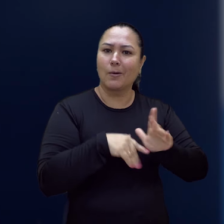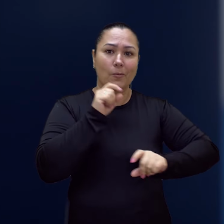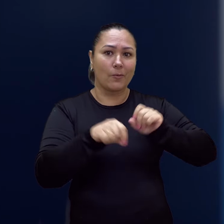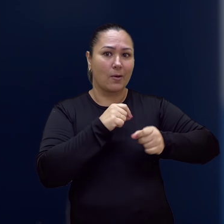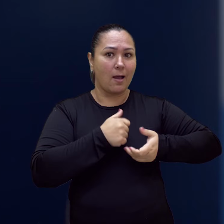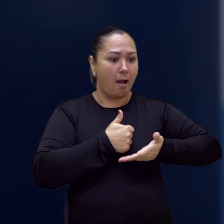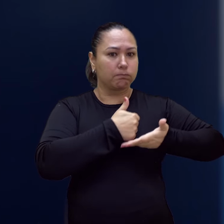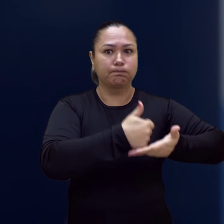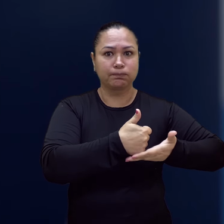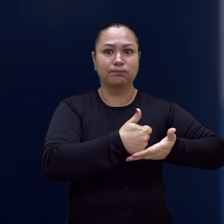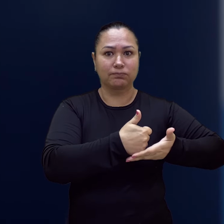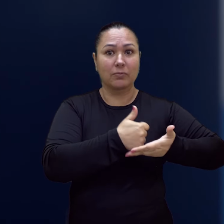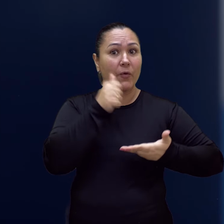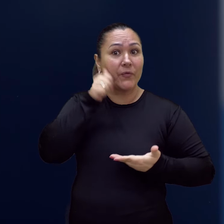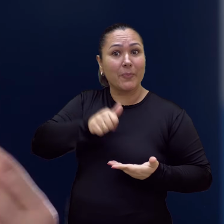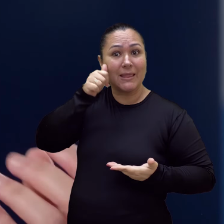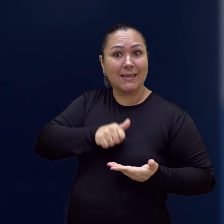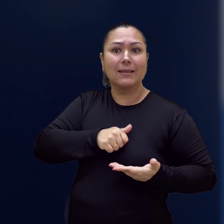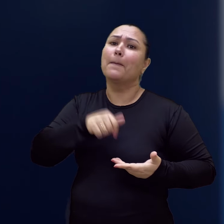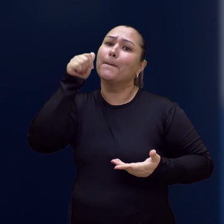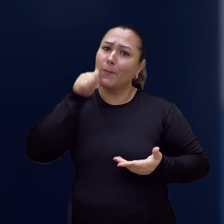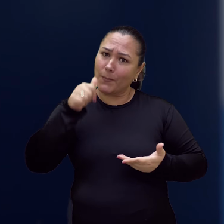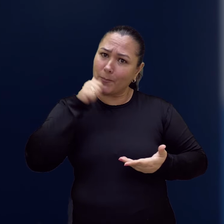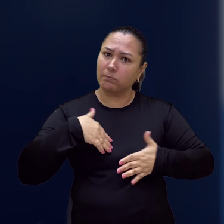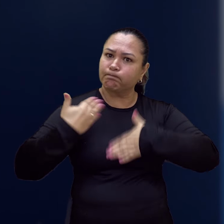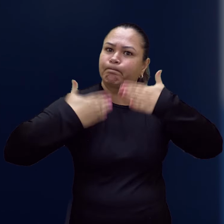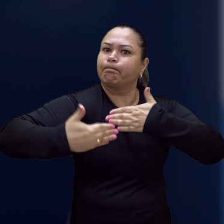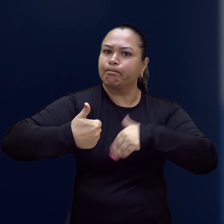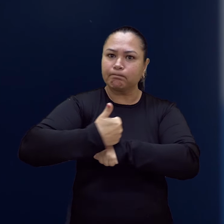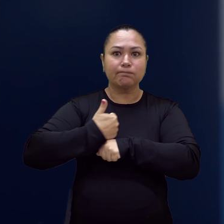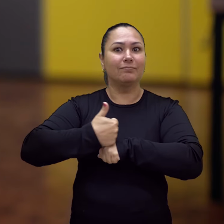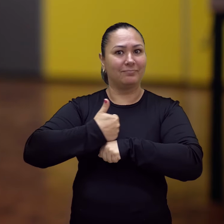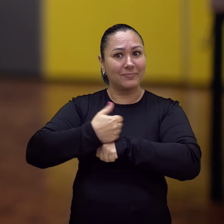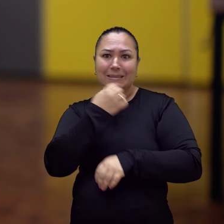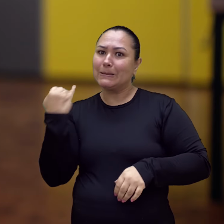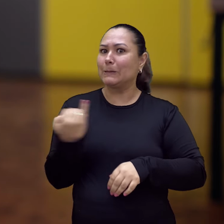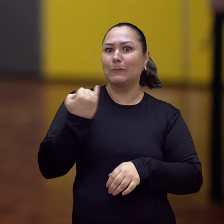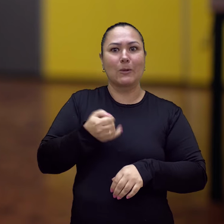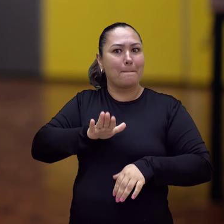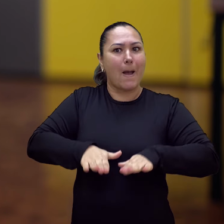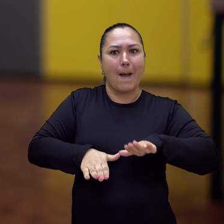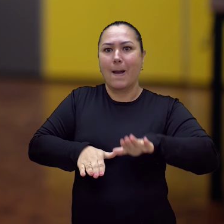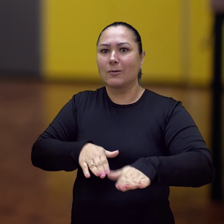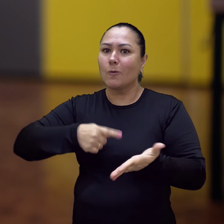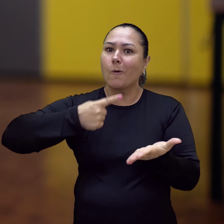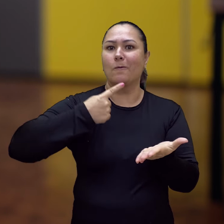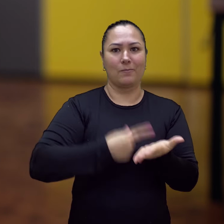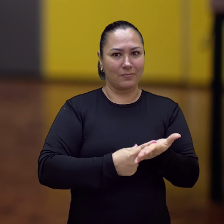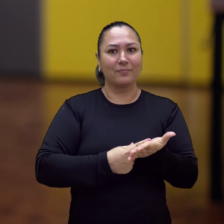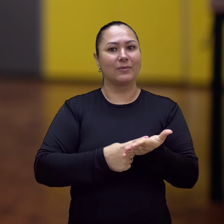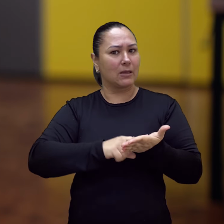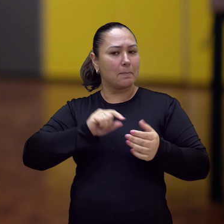o programa de mentoria feminina para alavancar o desenvolvimento da carreira. Passo importante no